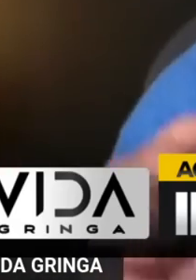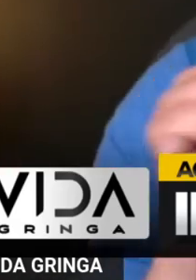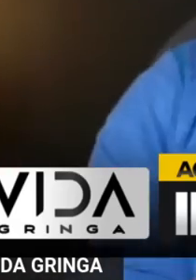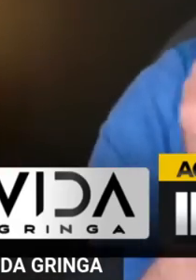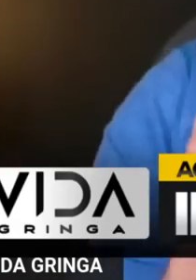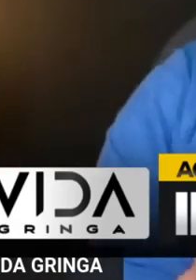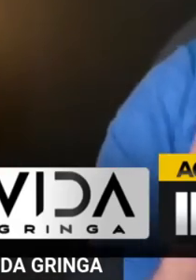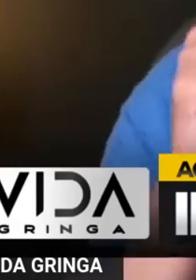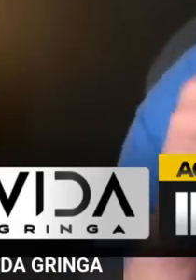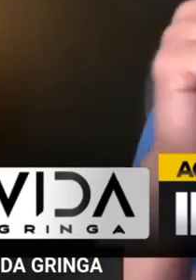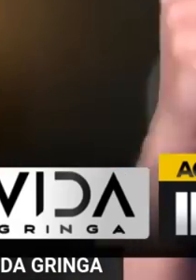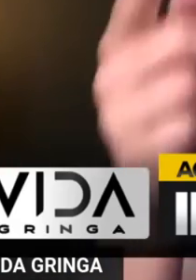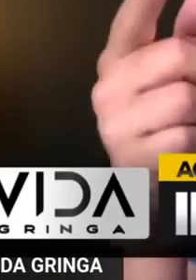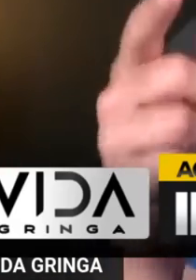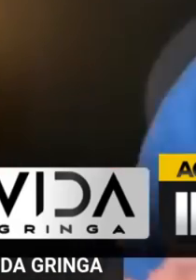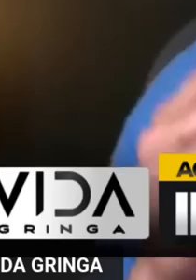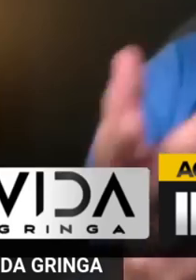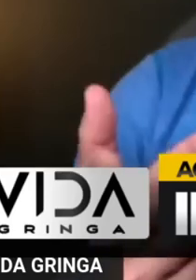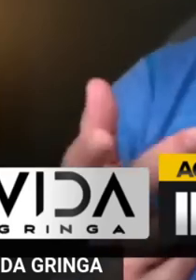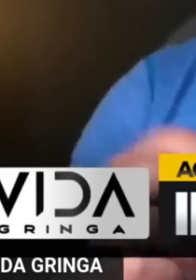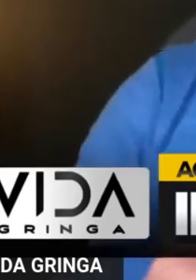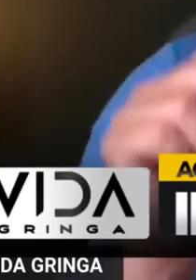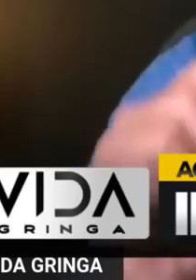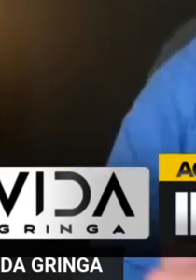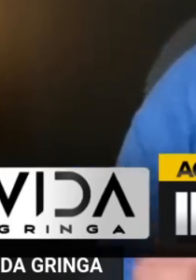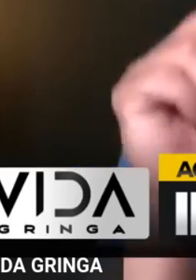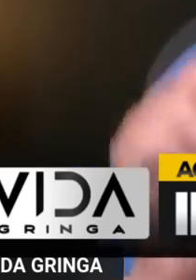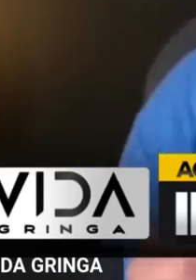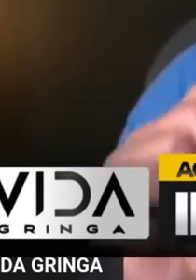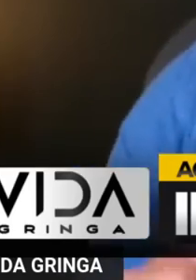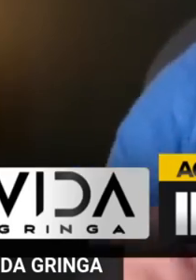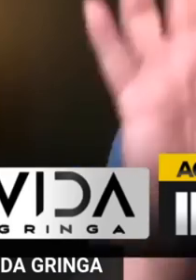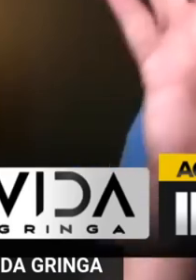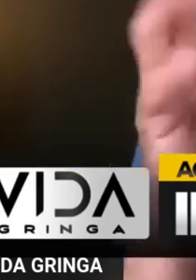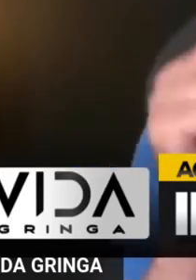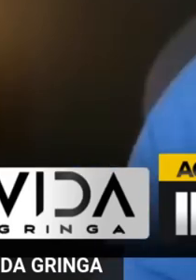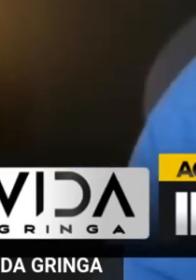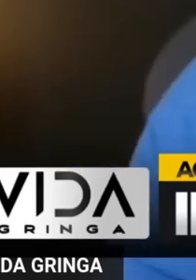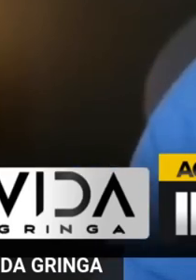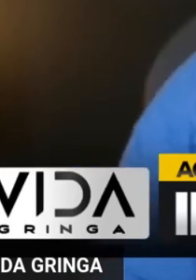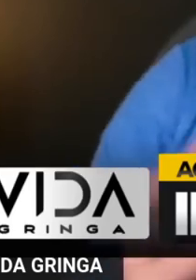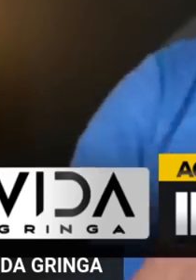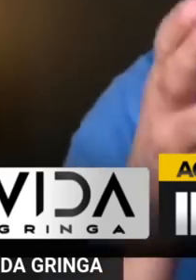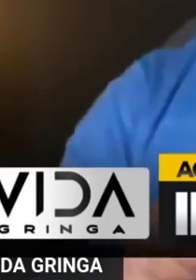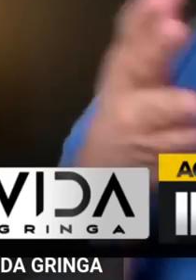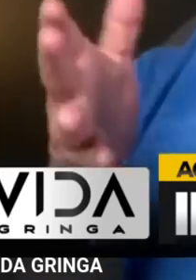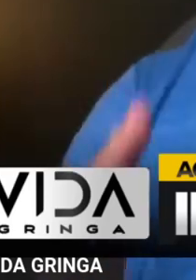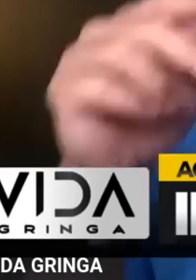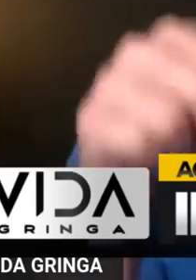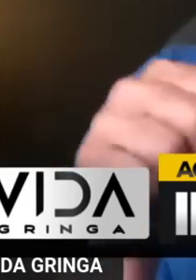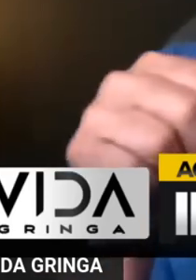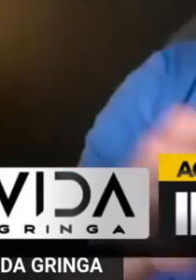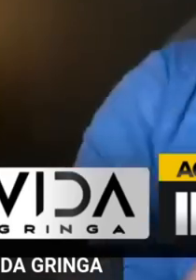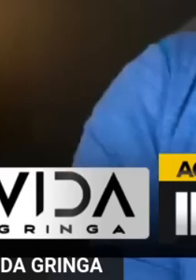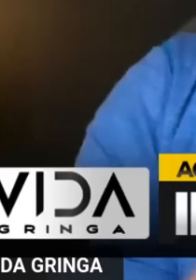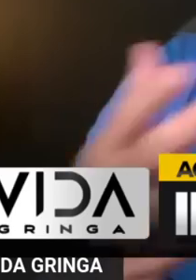que é Vida Gringa USA. No Vida Gringa USA fazemos lives todos os dias às 4 horas da tarde. E no Vida Gringa, que é